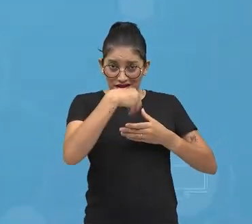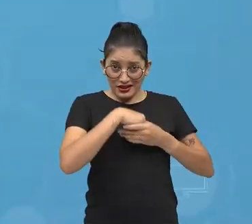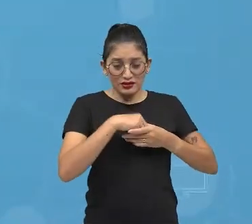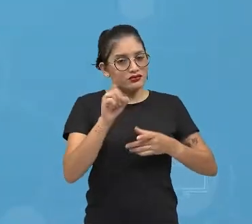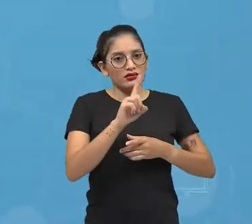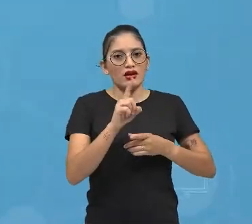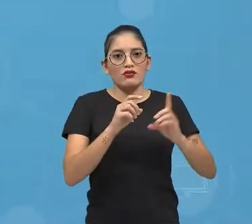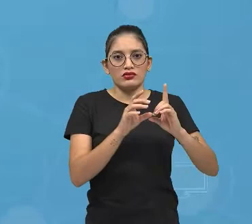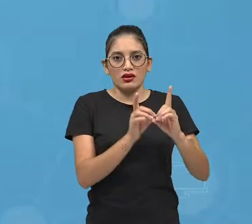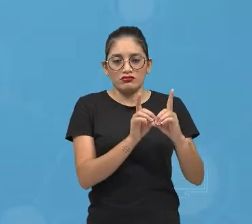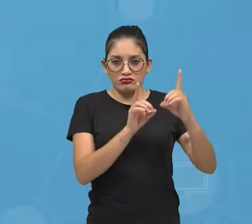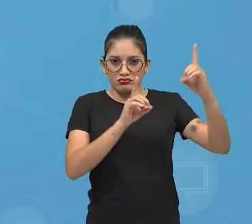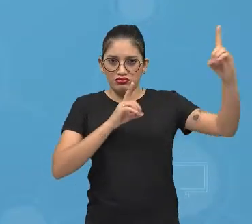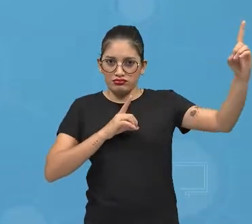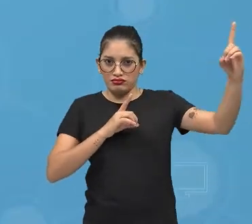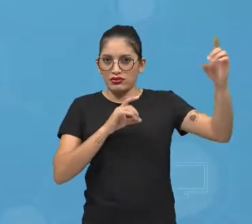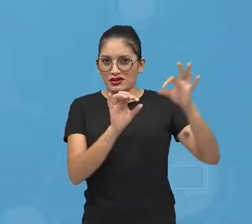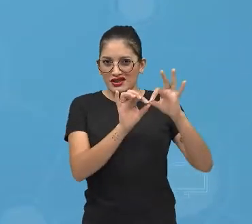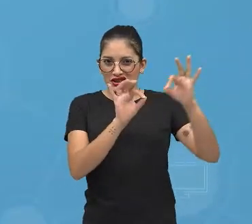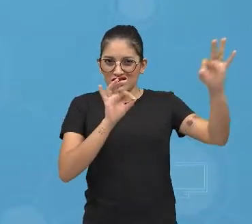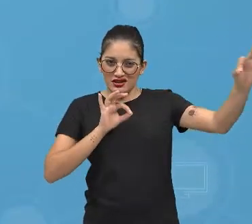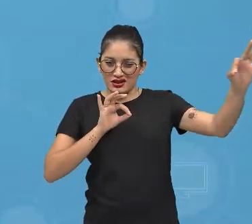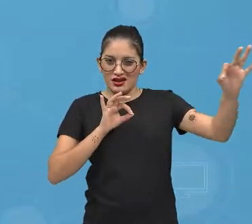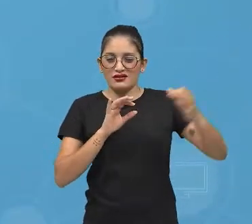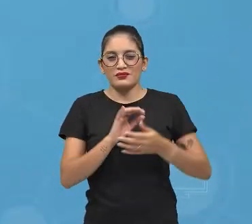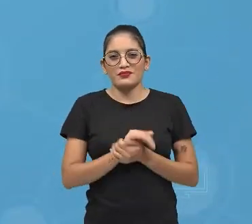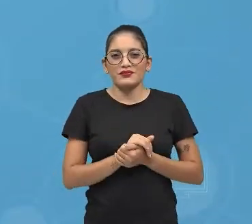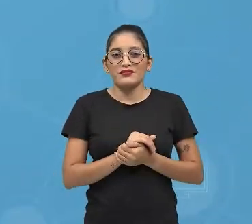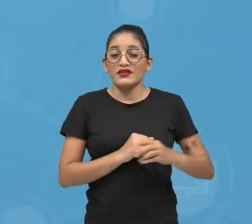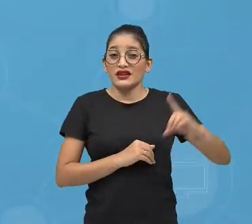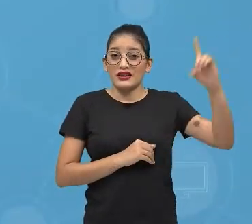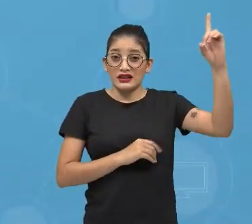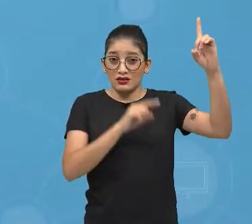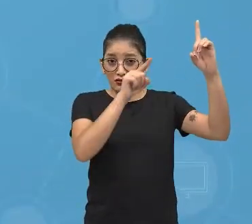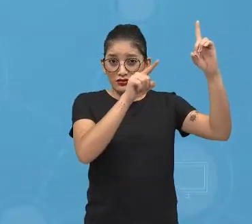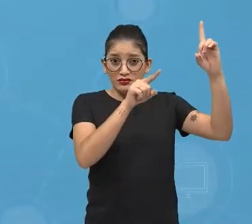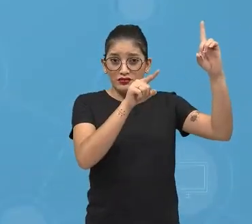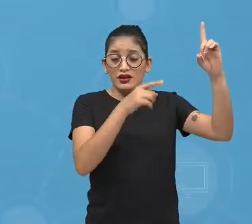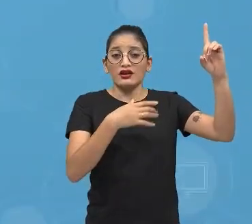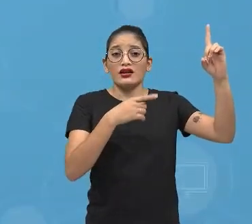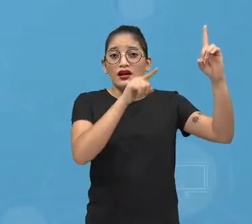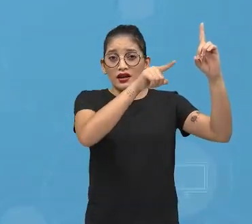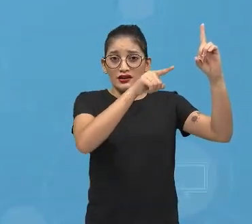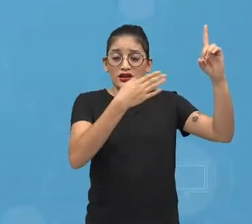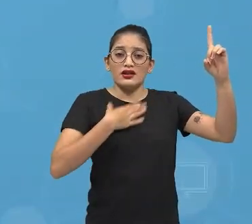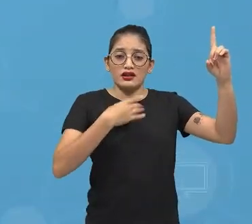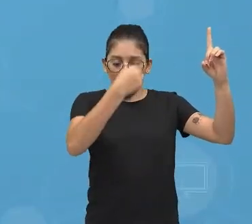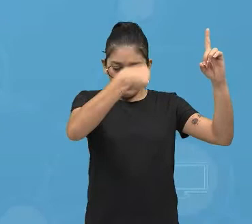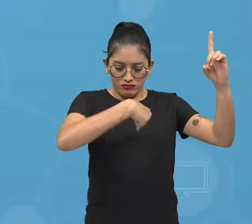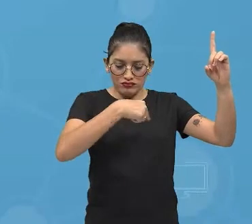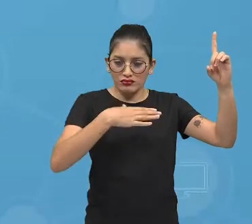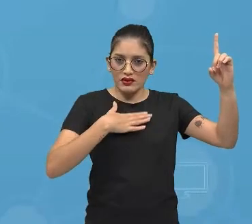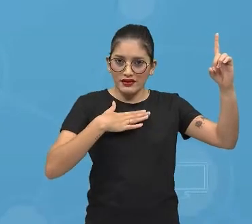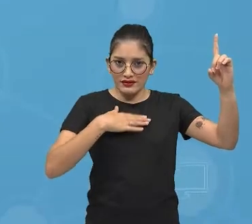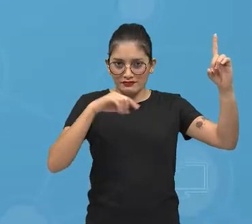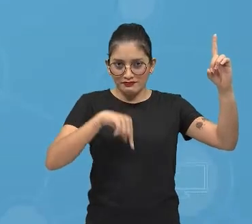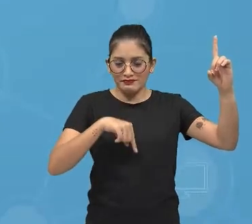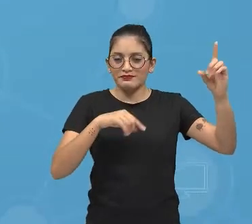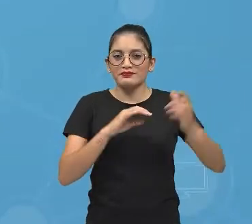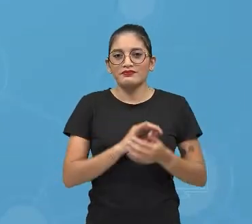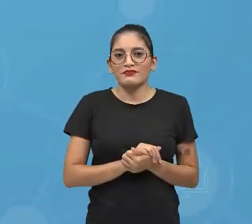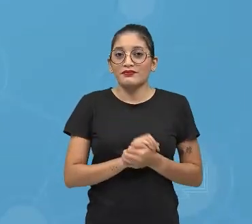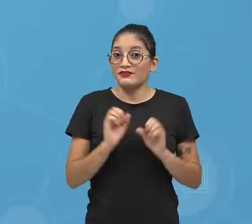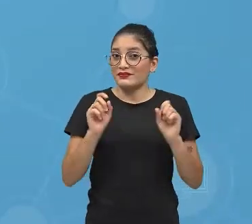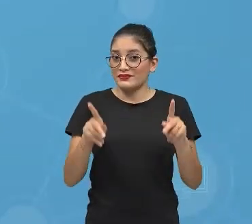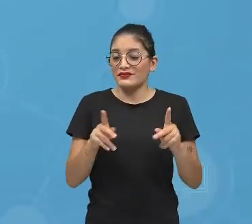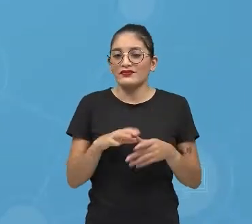está distante de nós. O Criador está aqui, a criatura está aqui. Certo, pessoal?